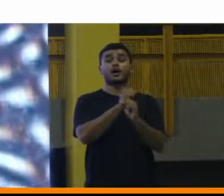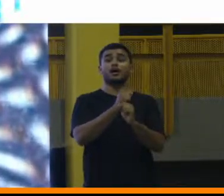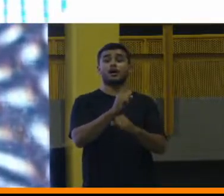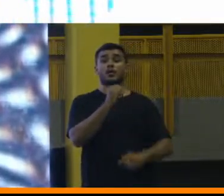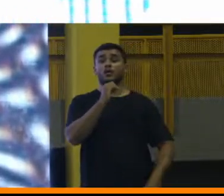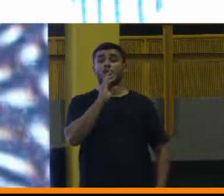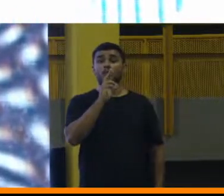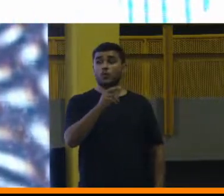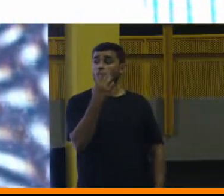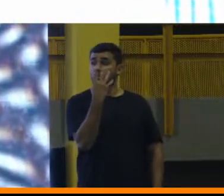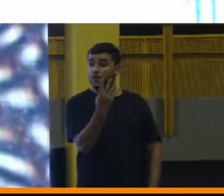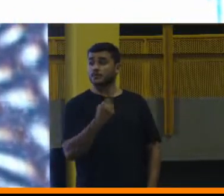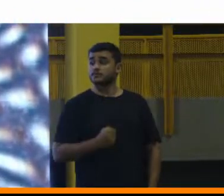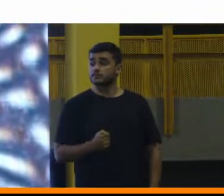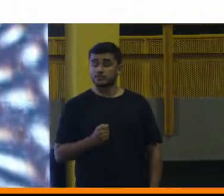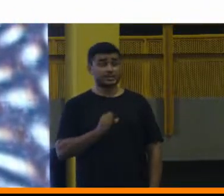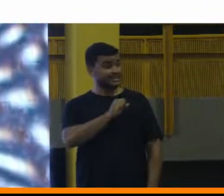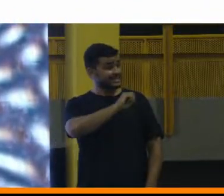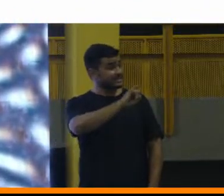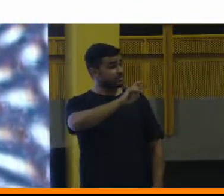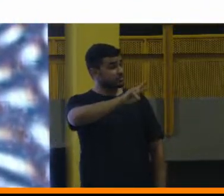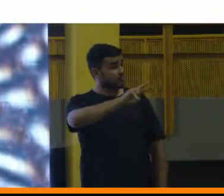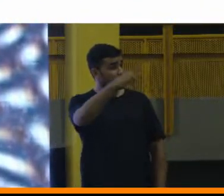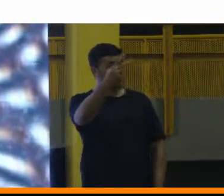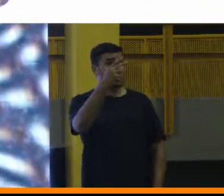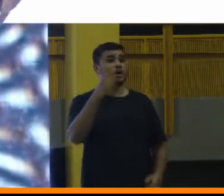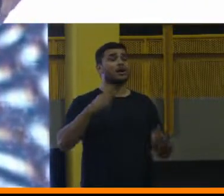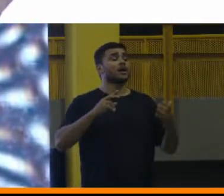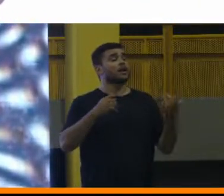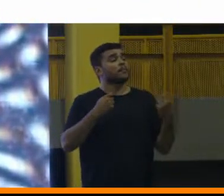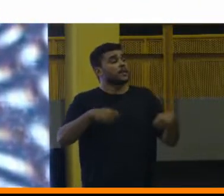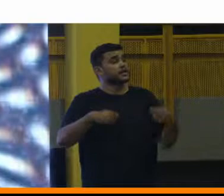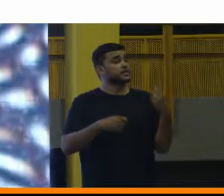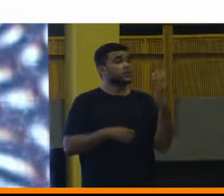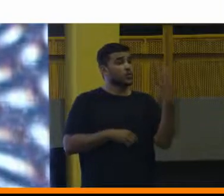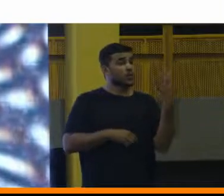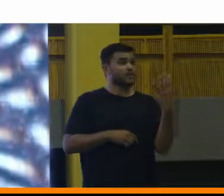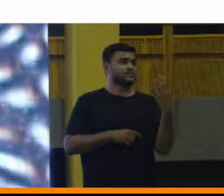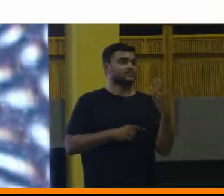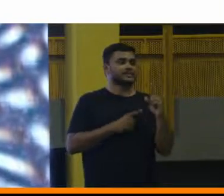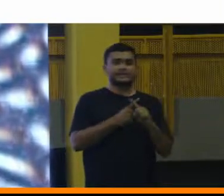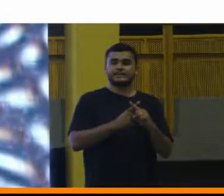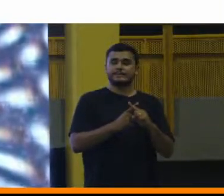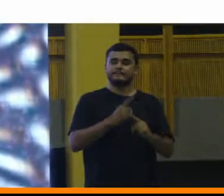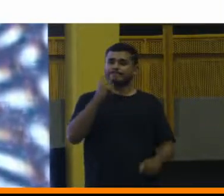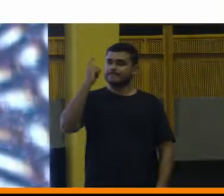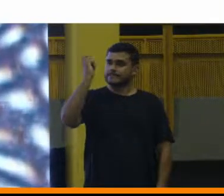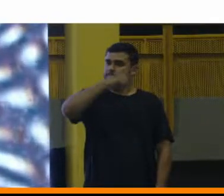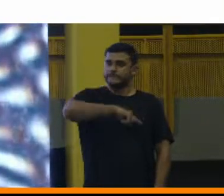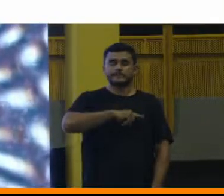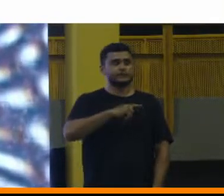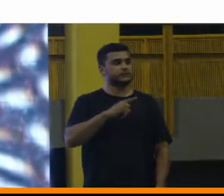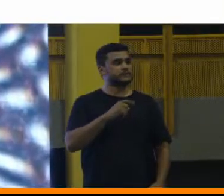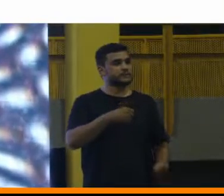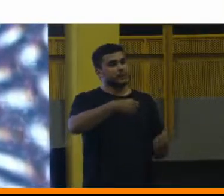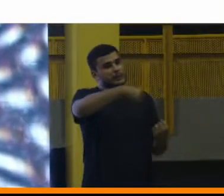dobra a velocidade, fica 4 vezes mais difícil fazer a curva.